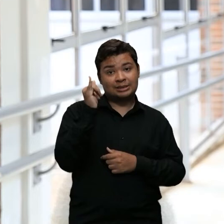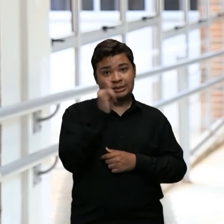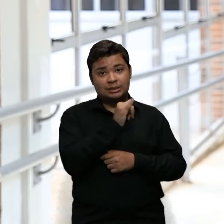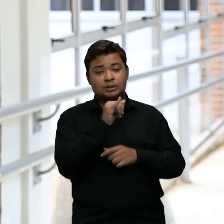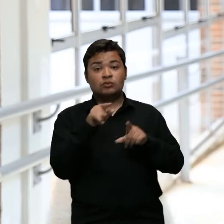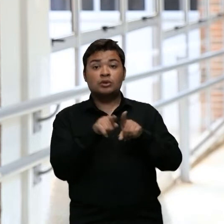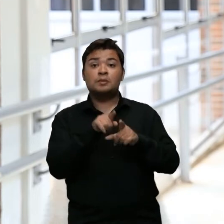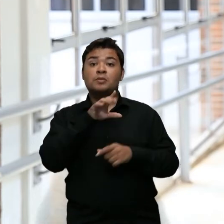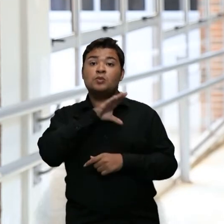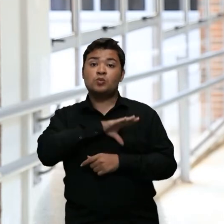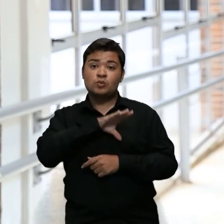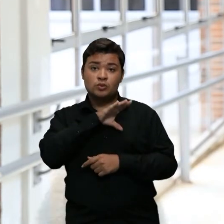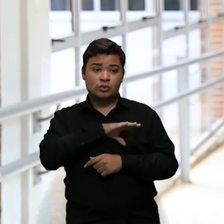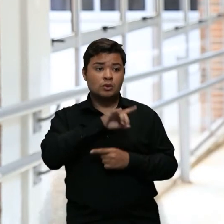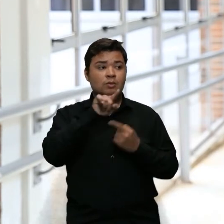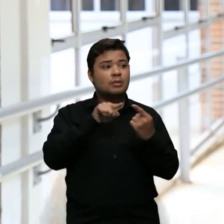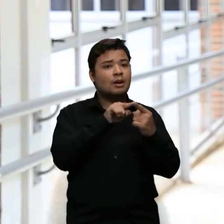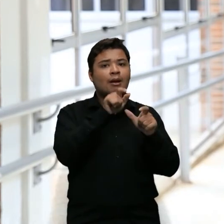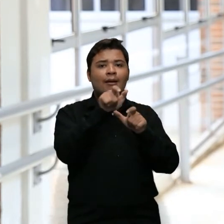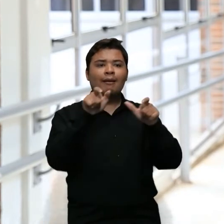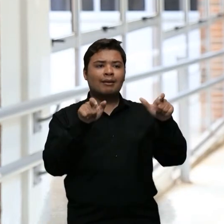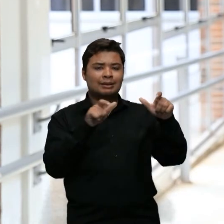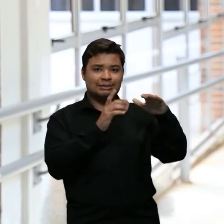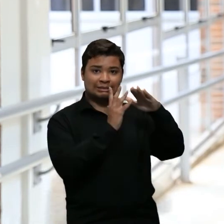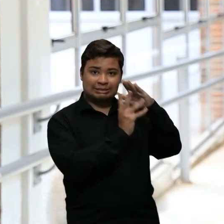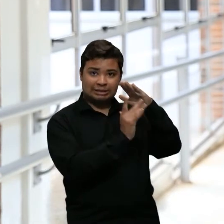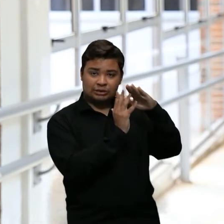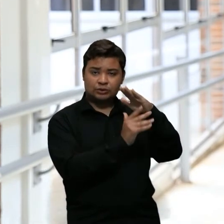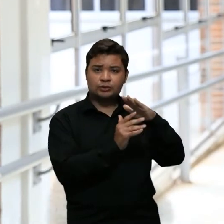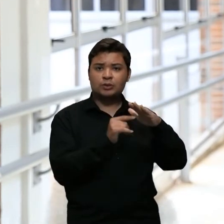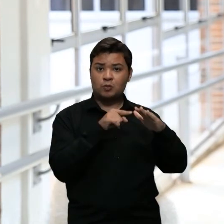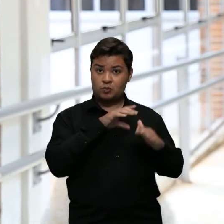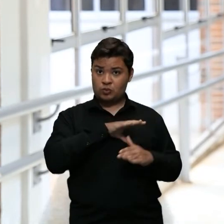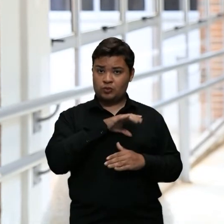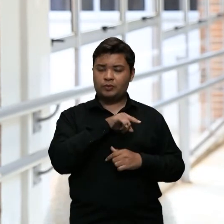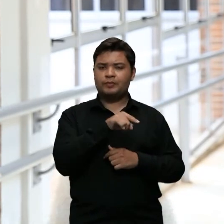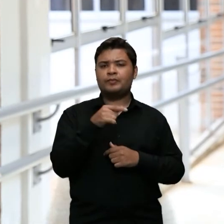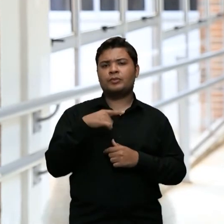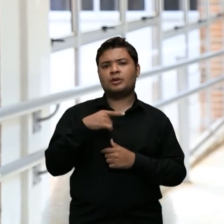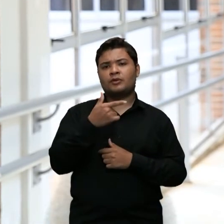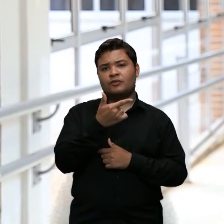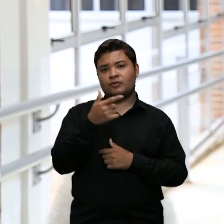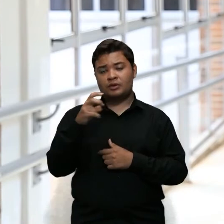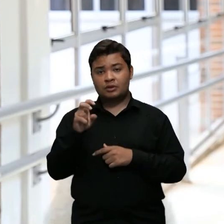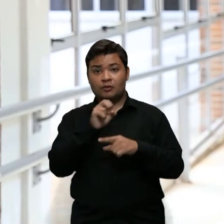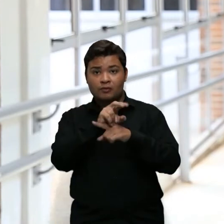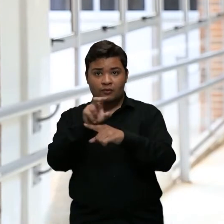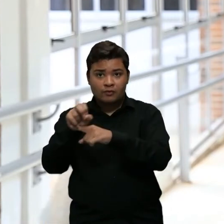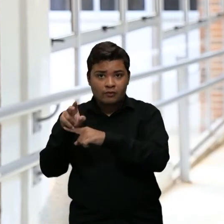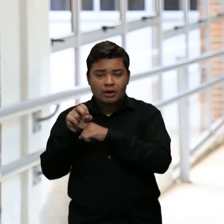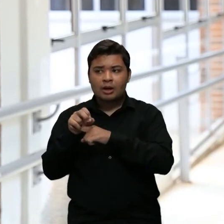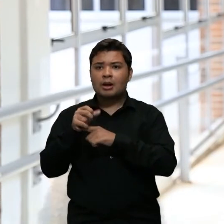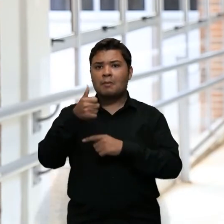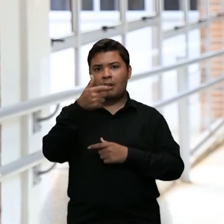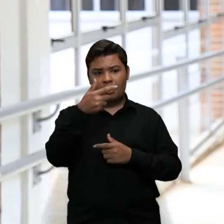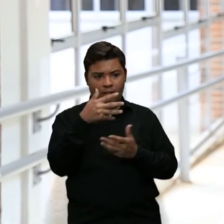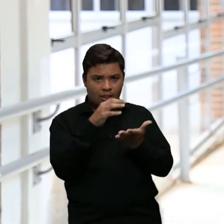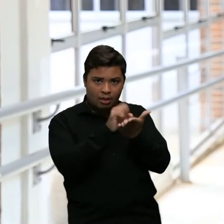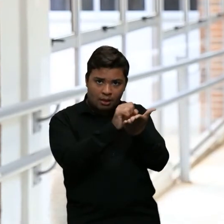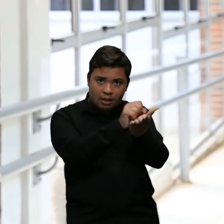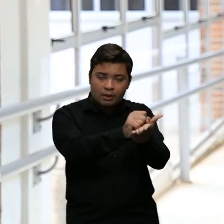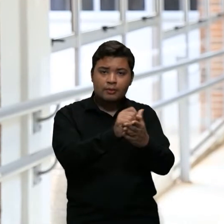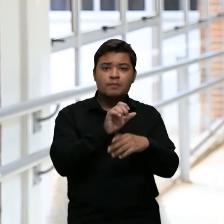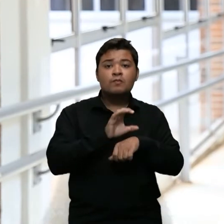português para estrangeiros. São 25 vagas que serão preenchidas por ordem de inscrição. Os cursos